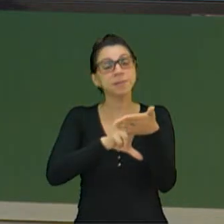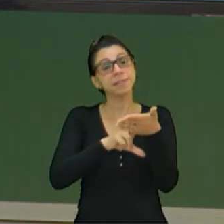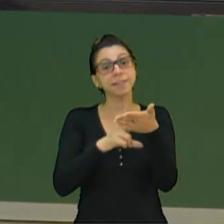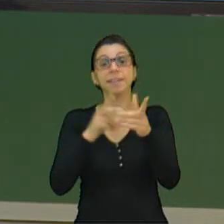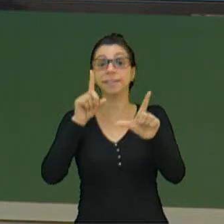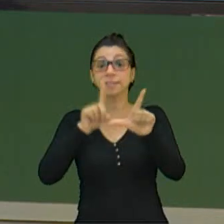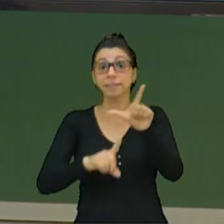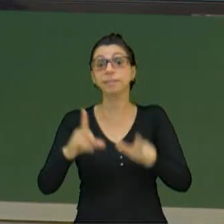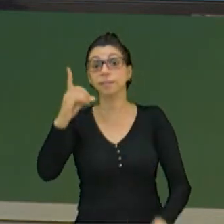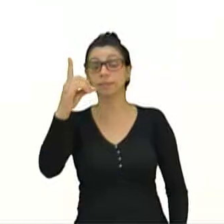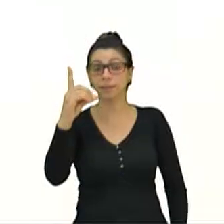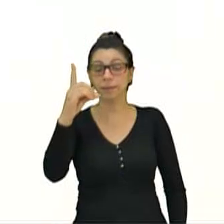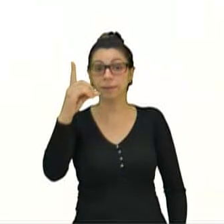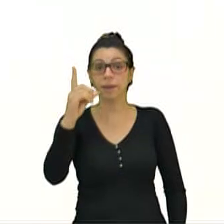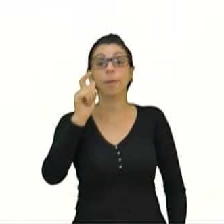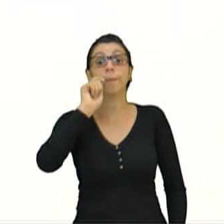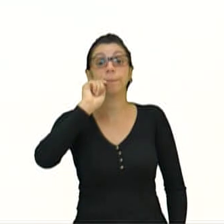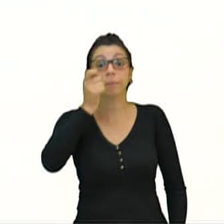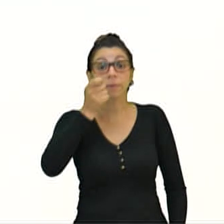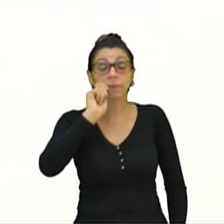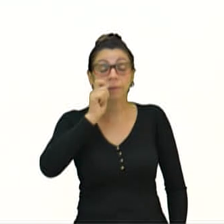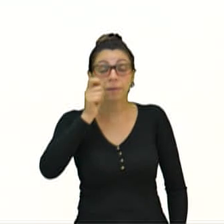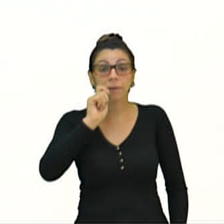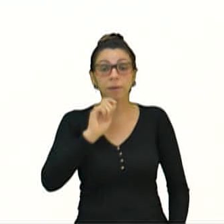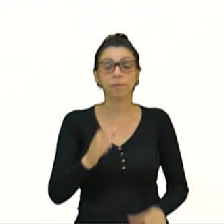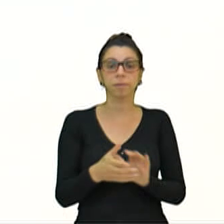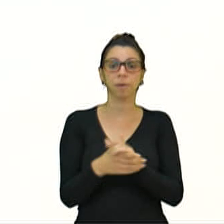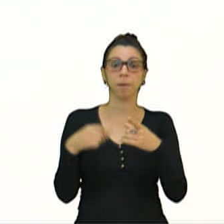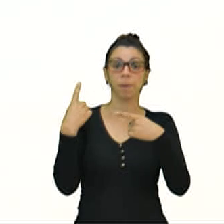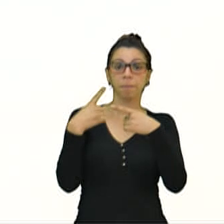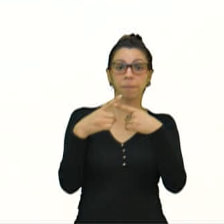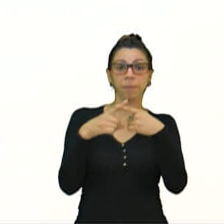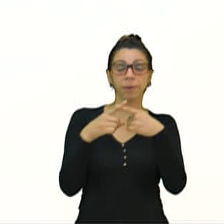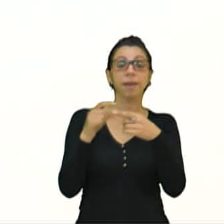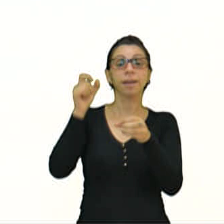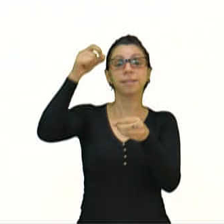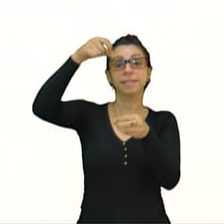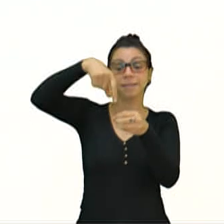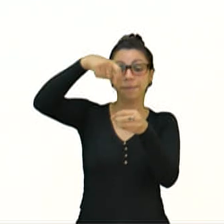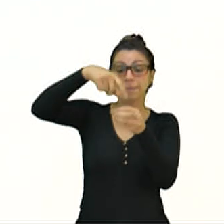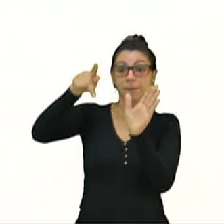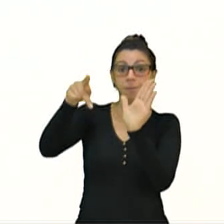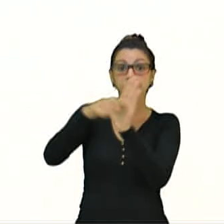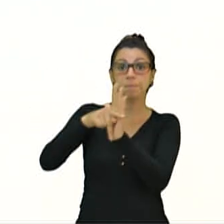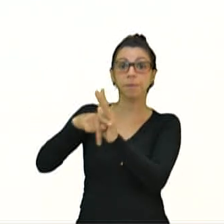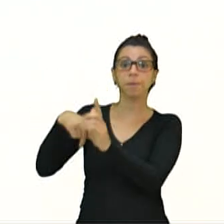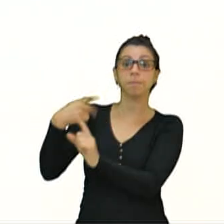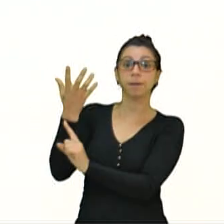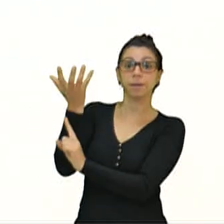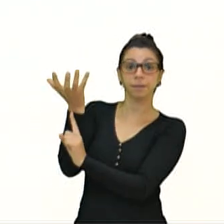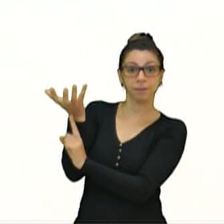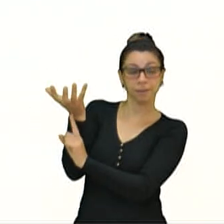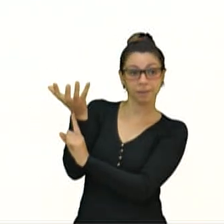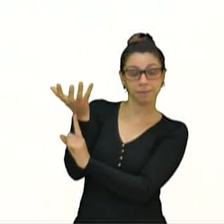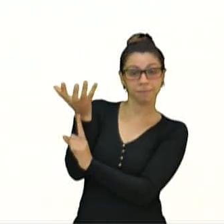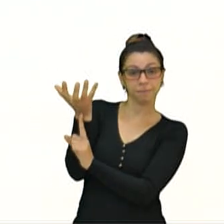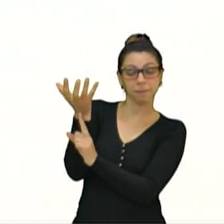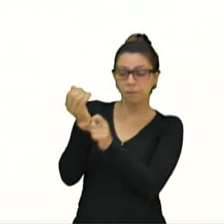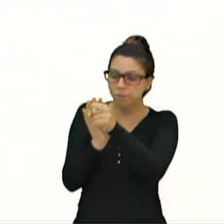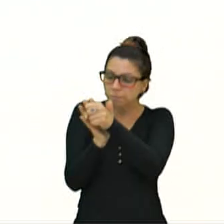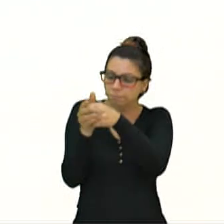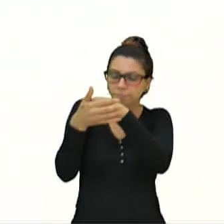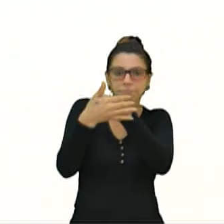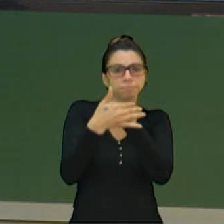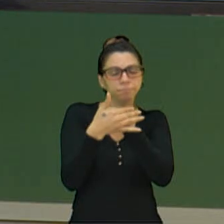é a letra D. O pinhão é a semente da araucária e ela está envolta em um tegumento, que é um tipo